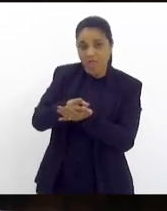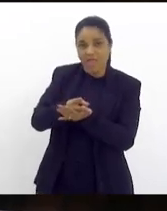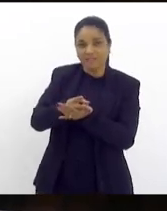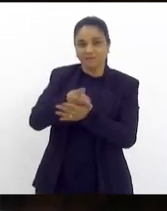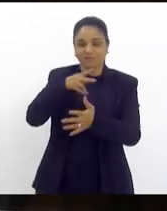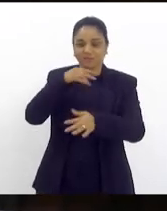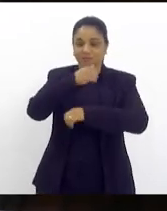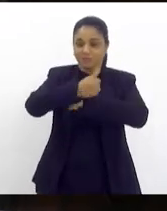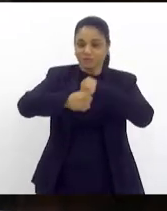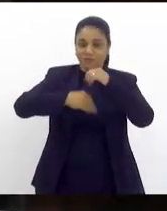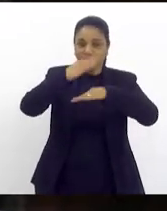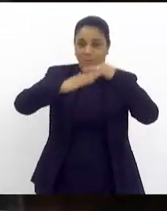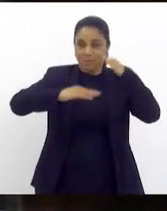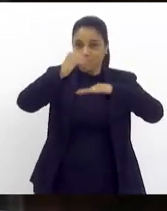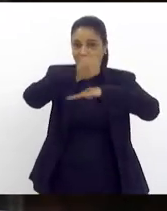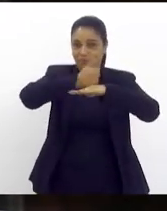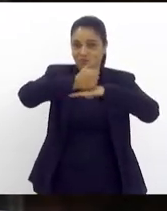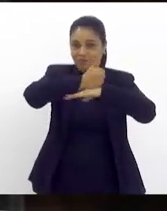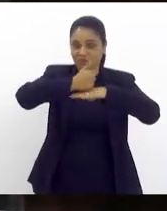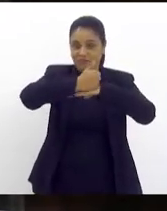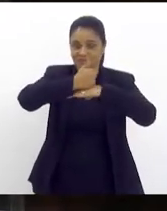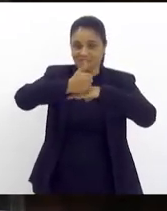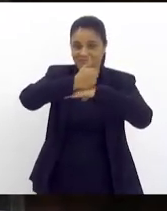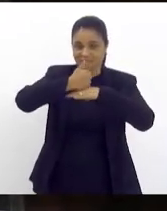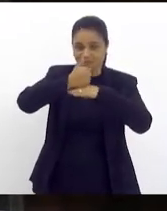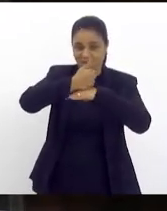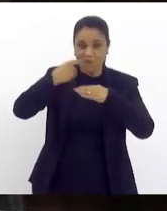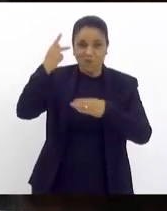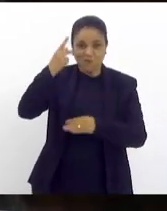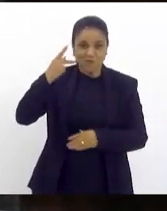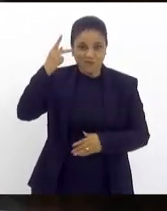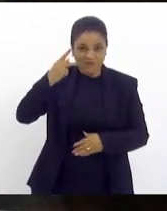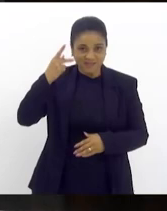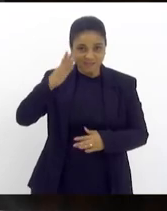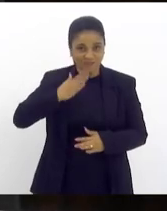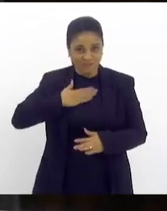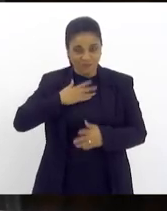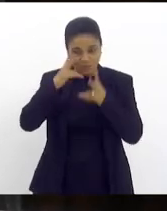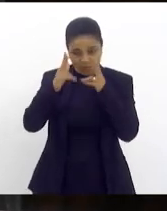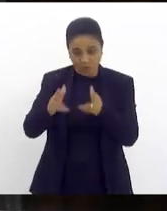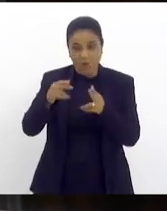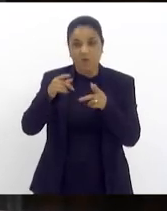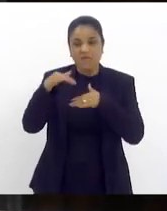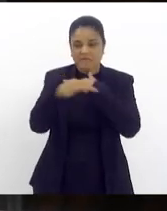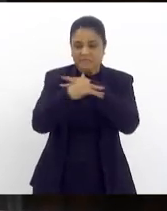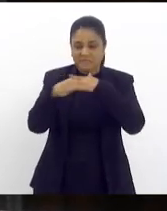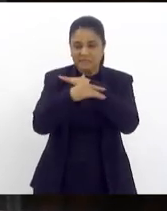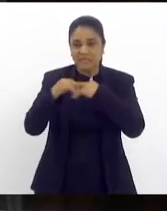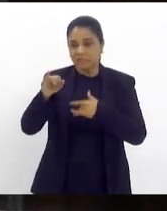política, fazendo de Itaguaí uma verdadeira cidade modelo.